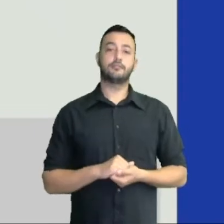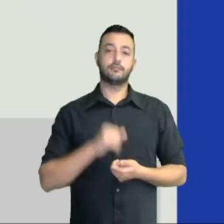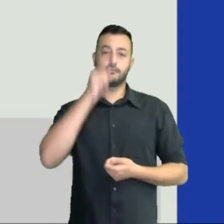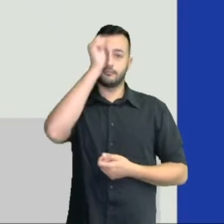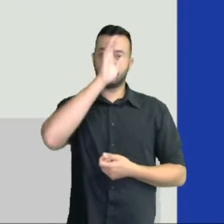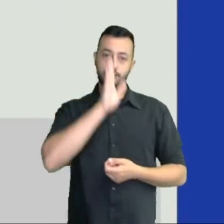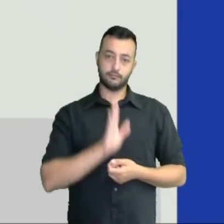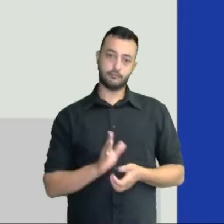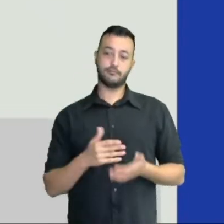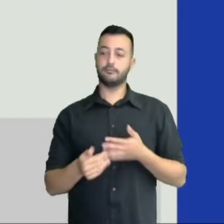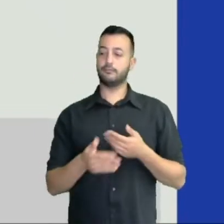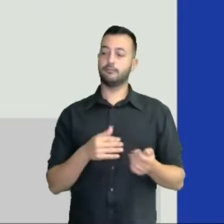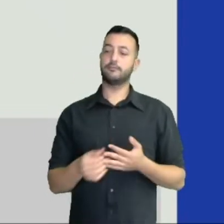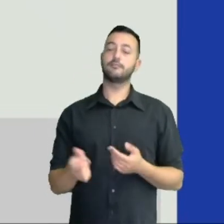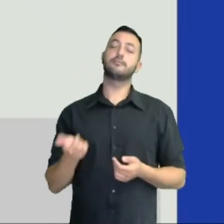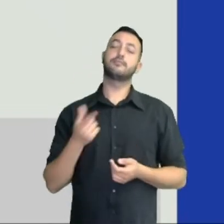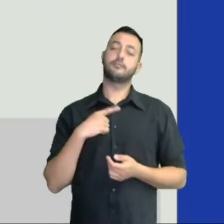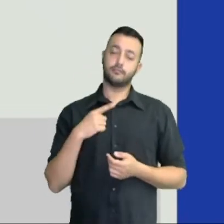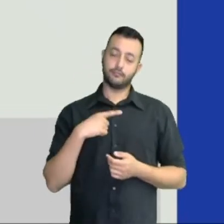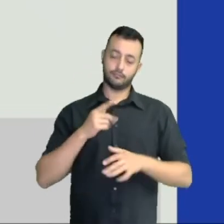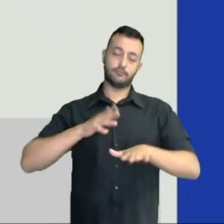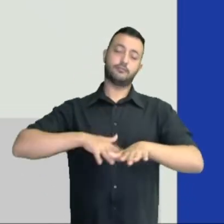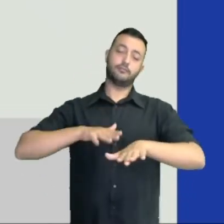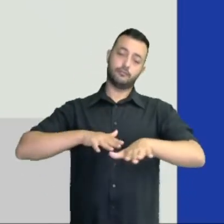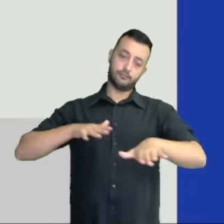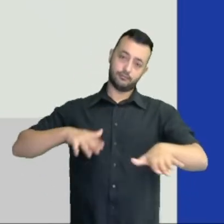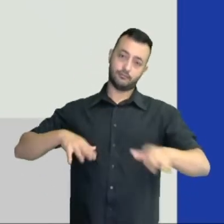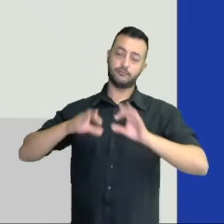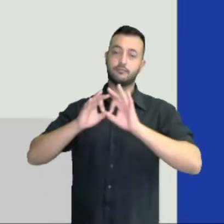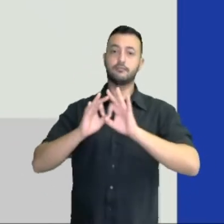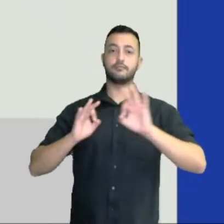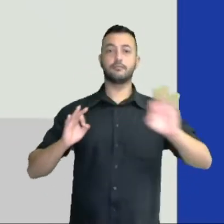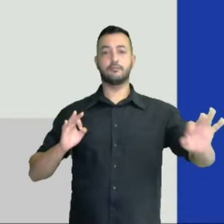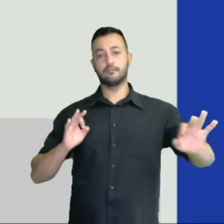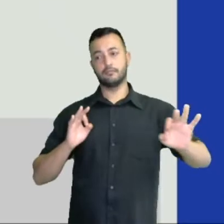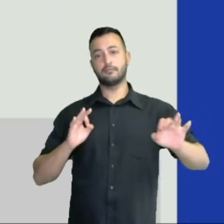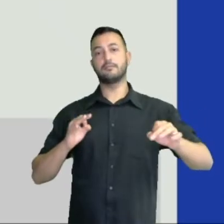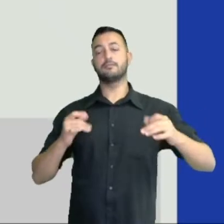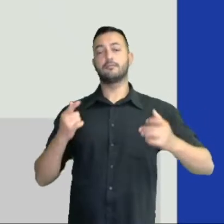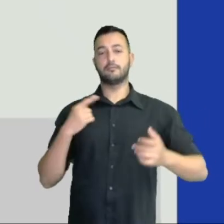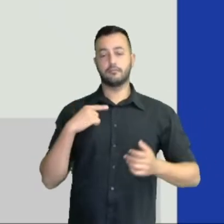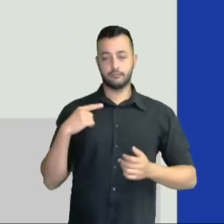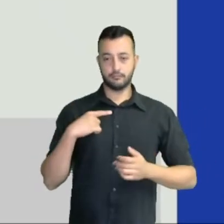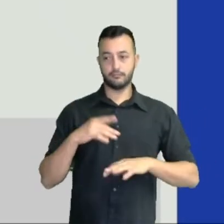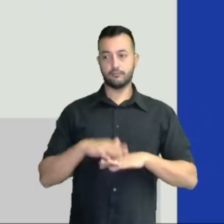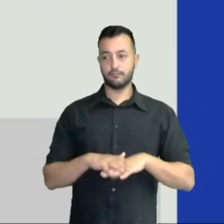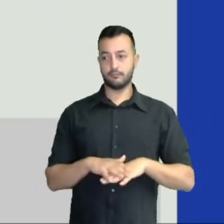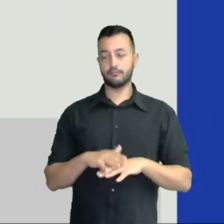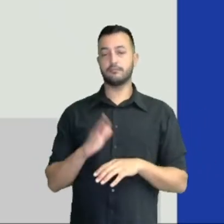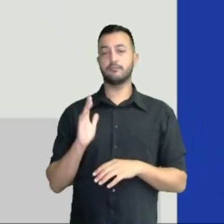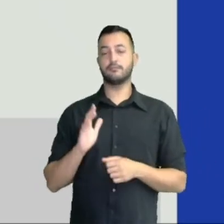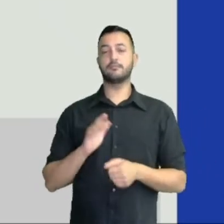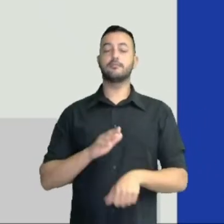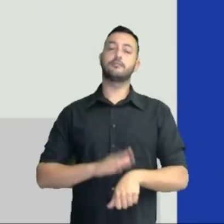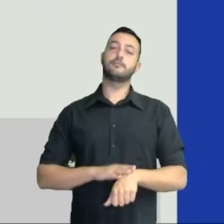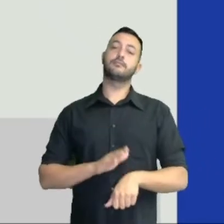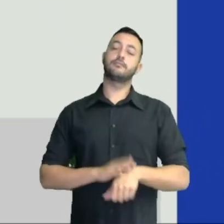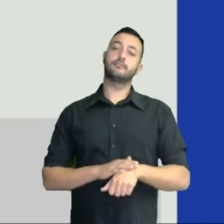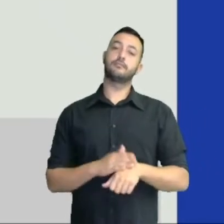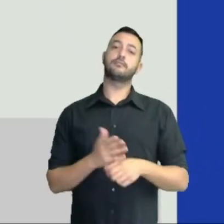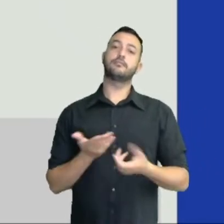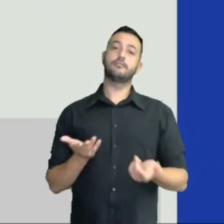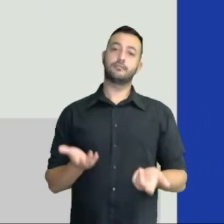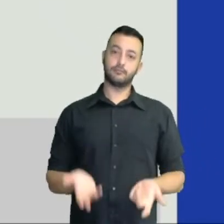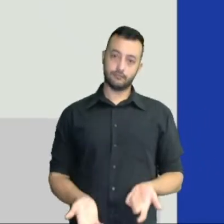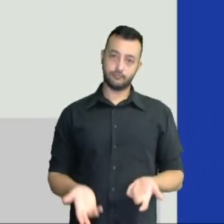do Brasil, você já encontra vários congestionamentos. As distâncias, né, que ficam maiores por causa do tempo que se gasta